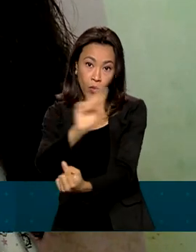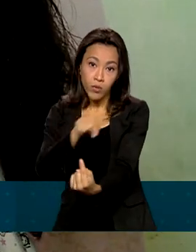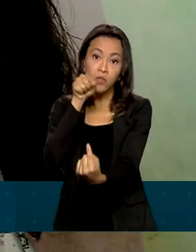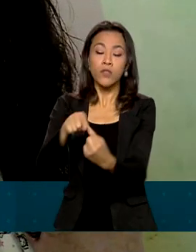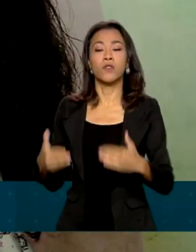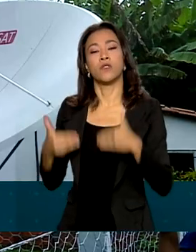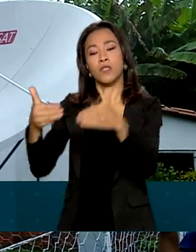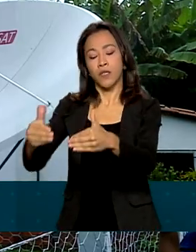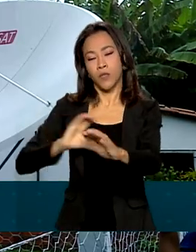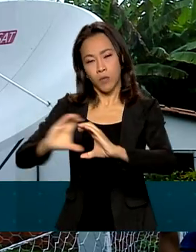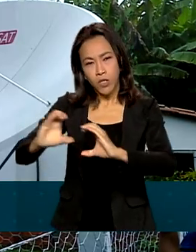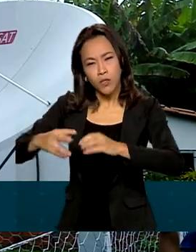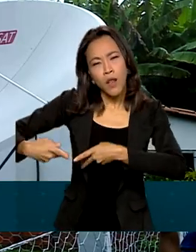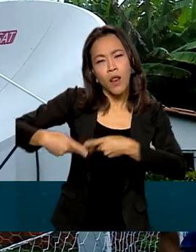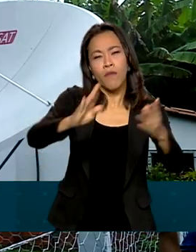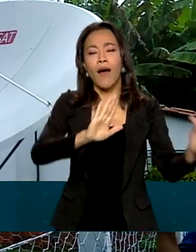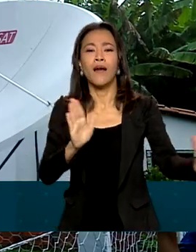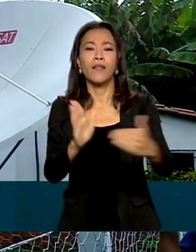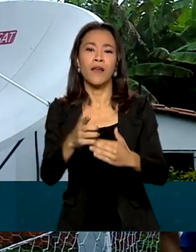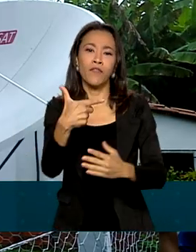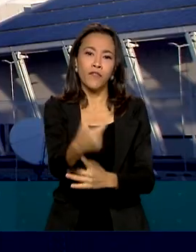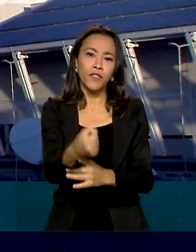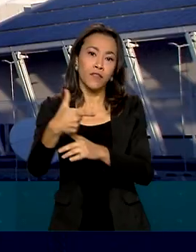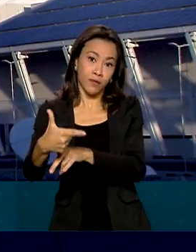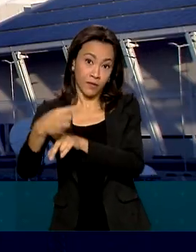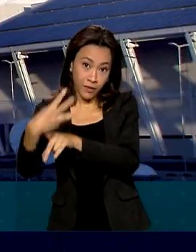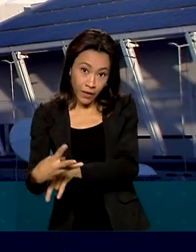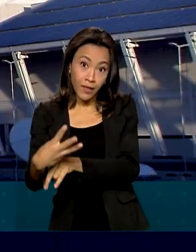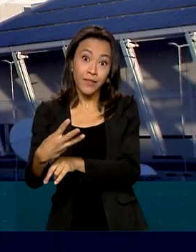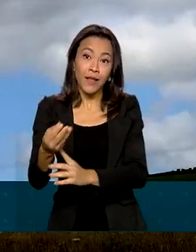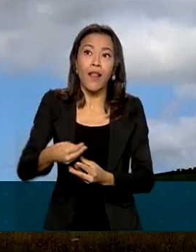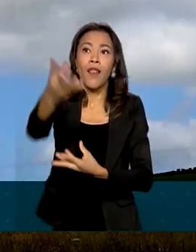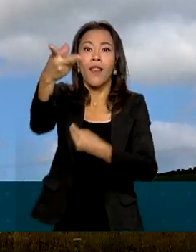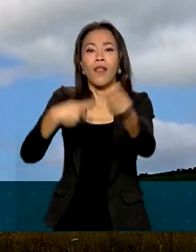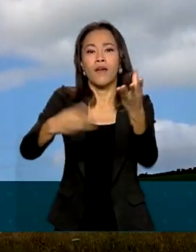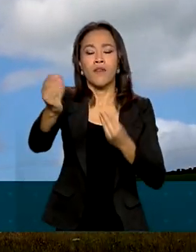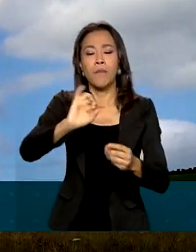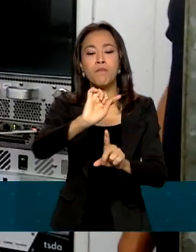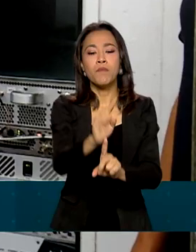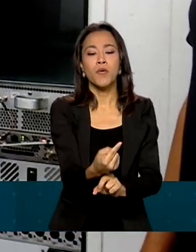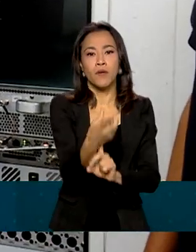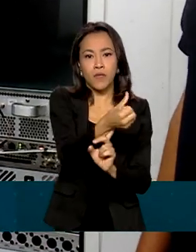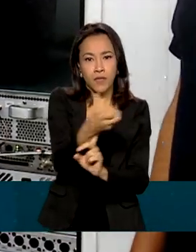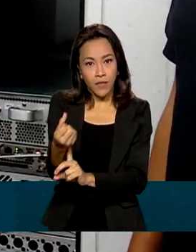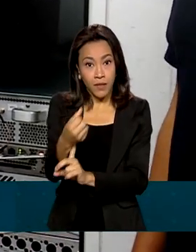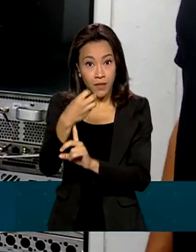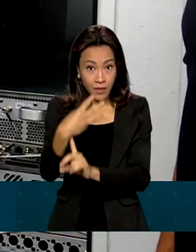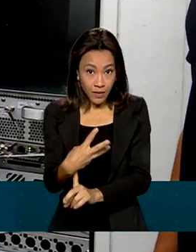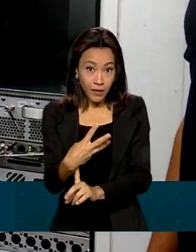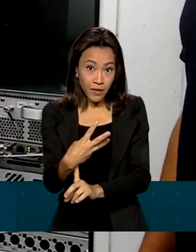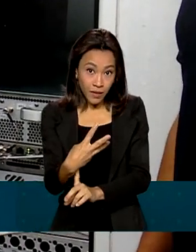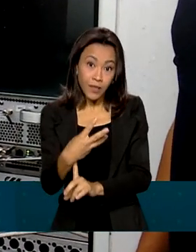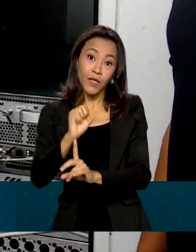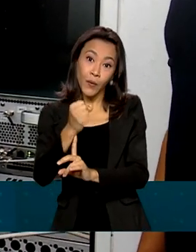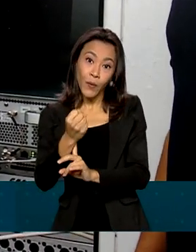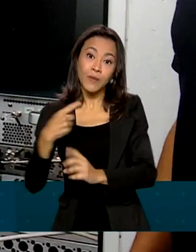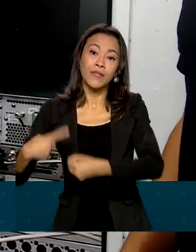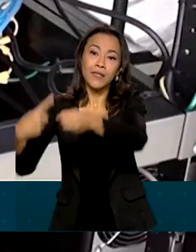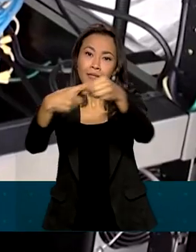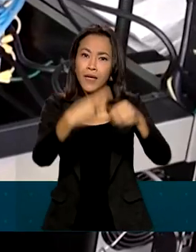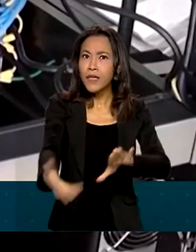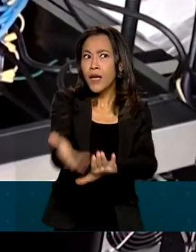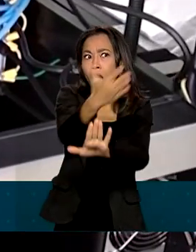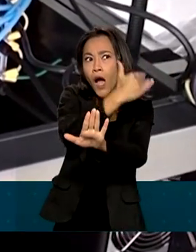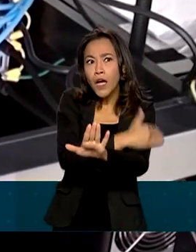até o final de 2023 sinal digital de TV para 1.638 cidades que contavam apenas com